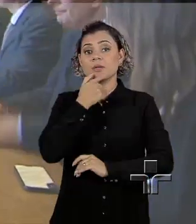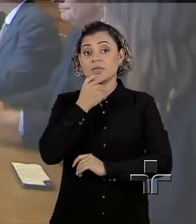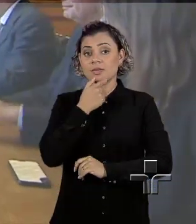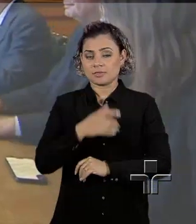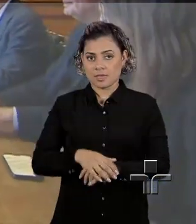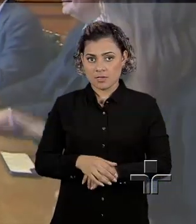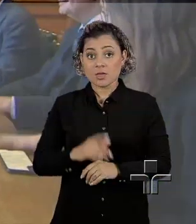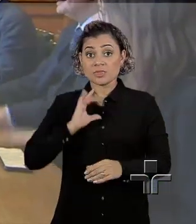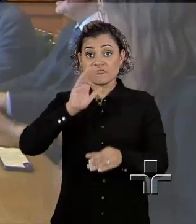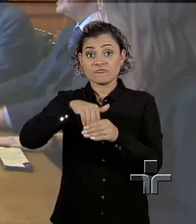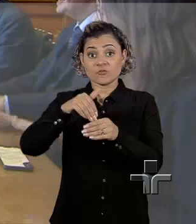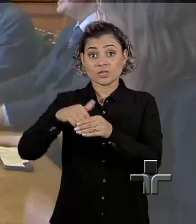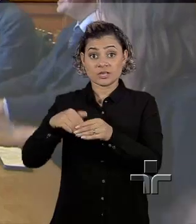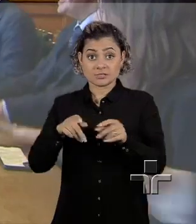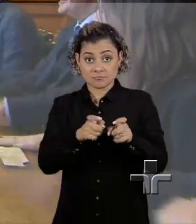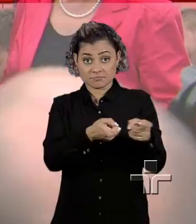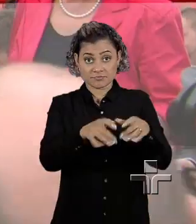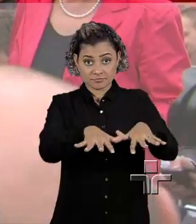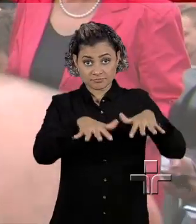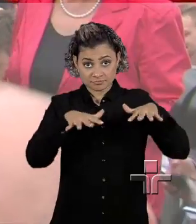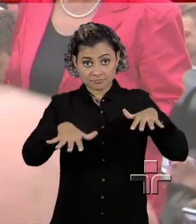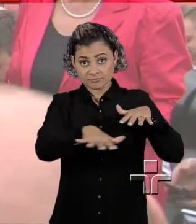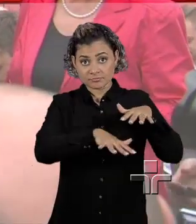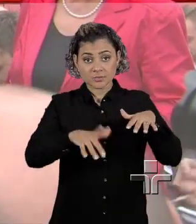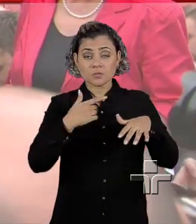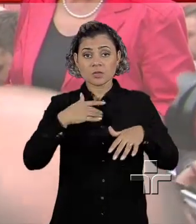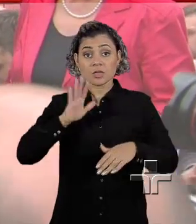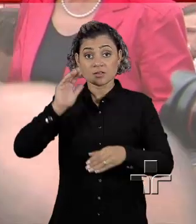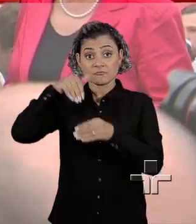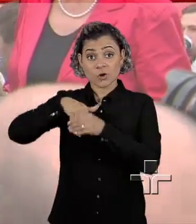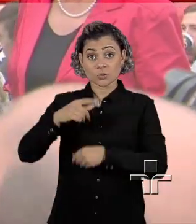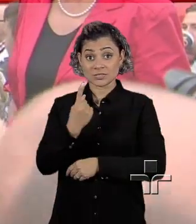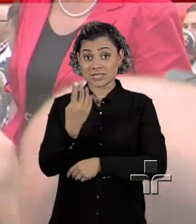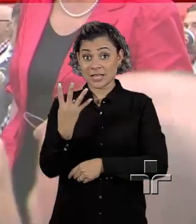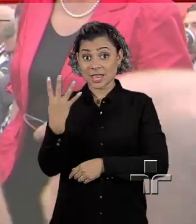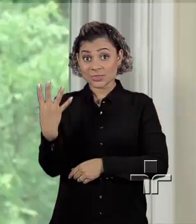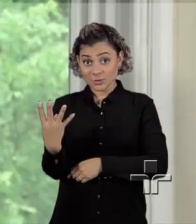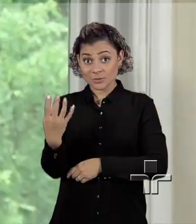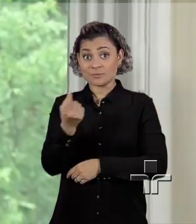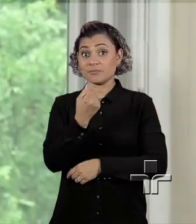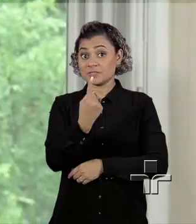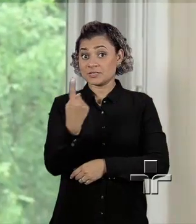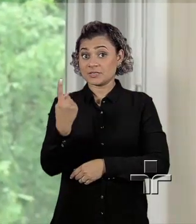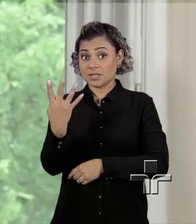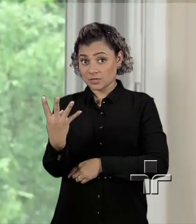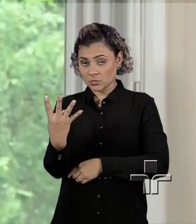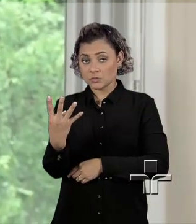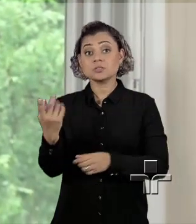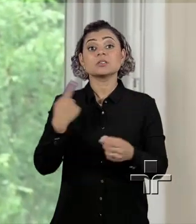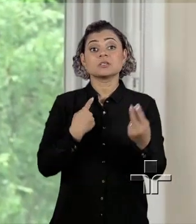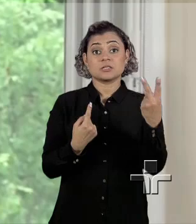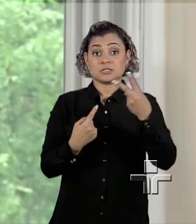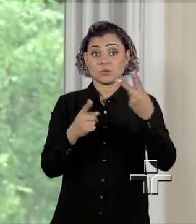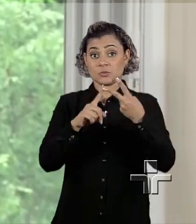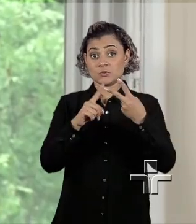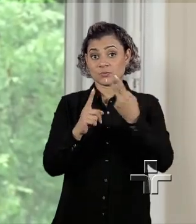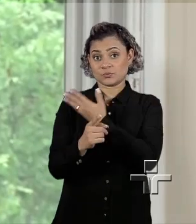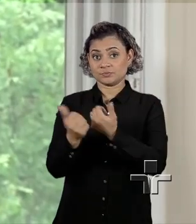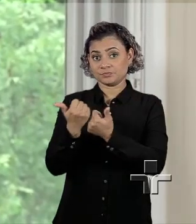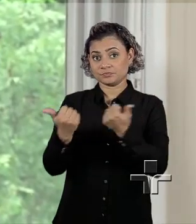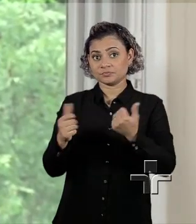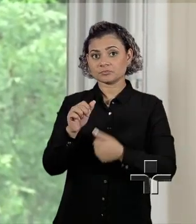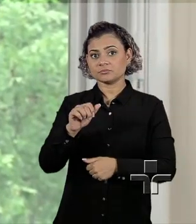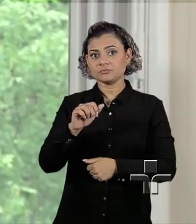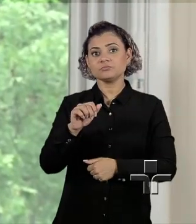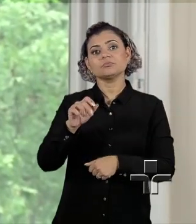de votações entre os parlamentares da legenda, Johnson recebeu 114 votos. Em segundo lugar ficou o atual ministro das Relações Exteriores,